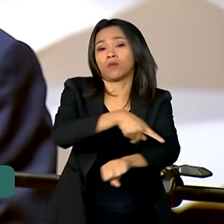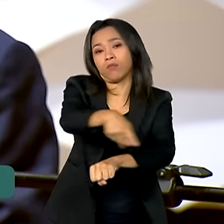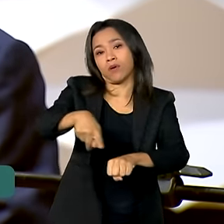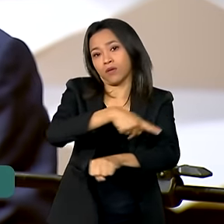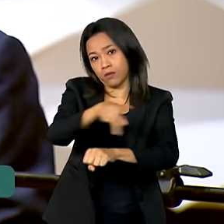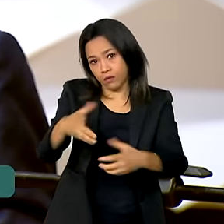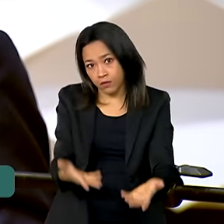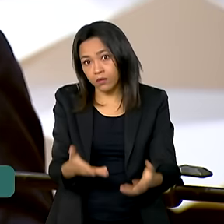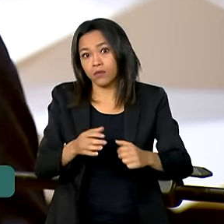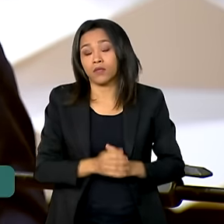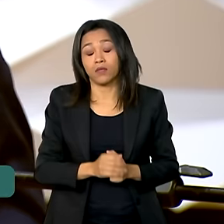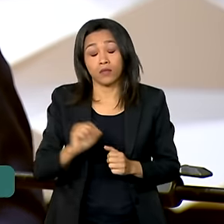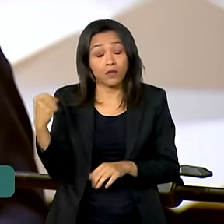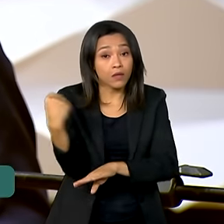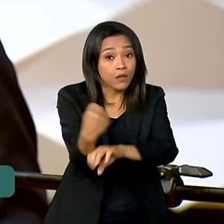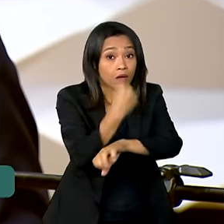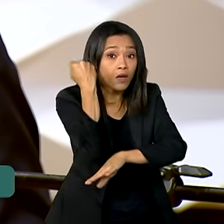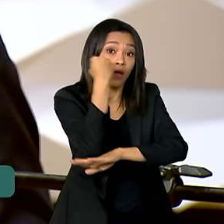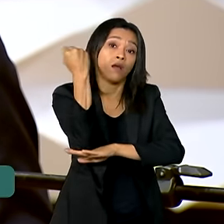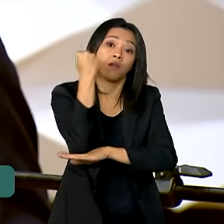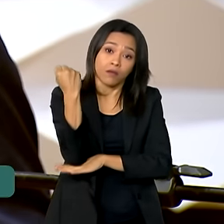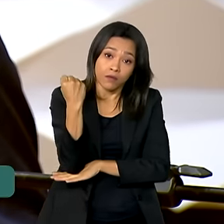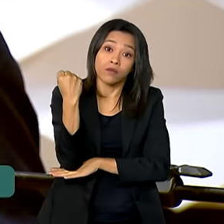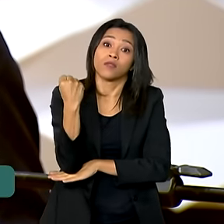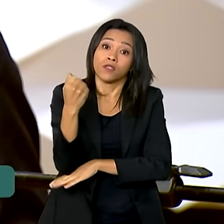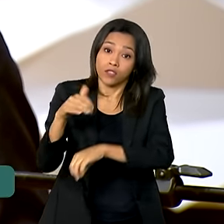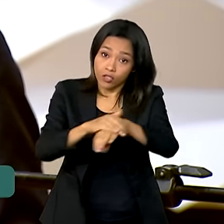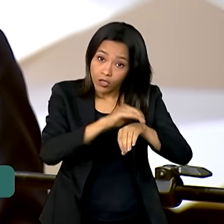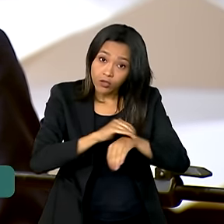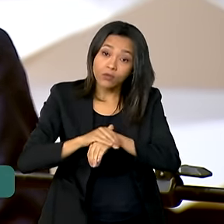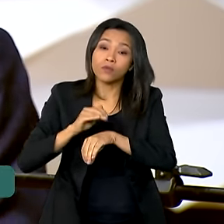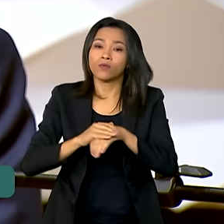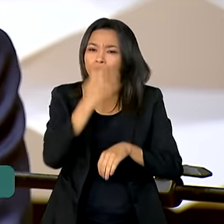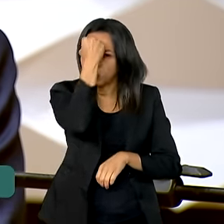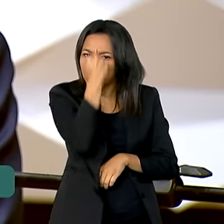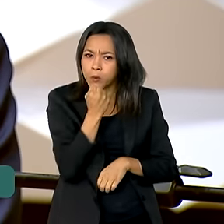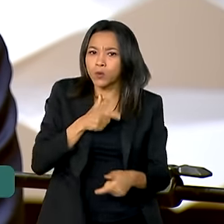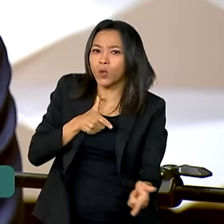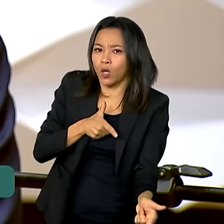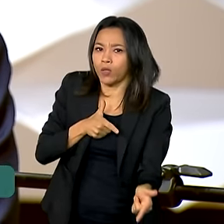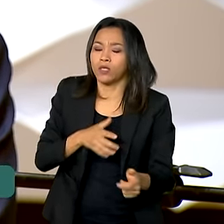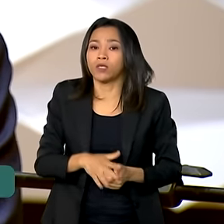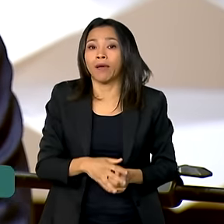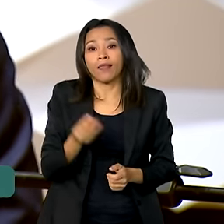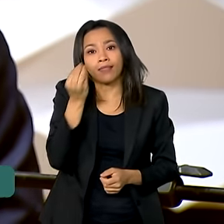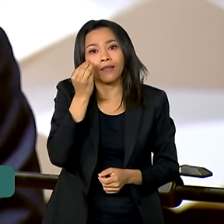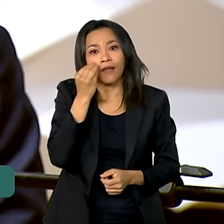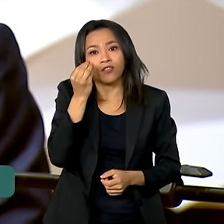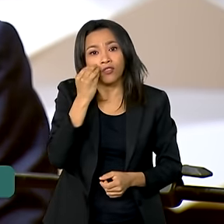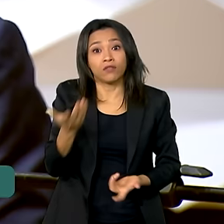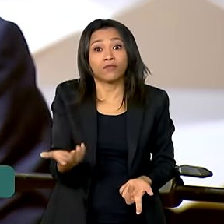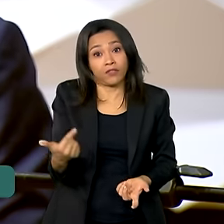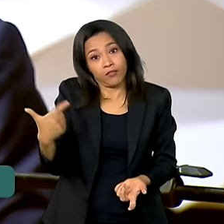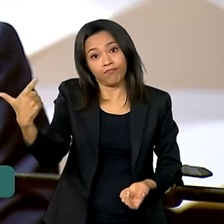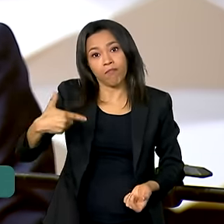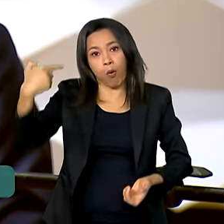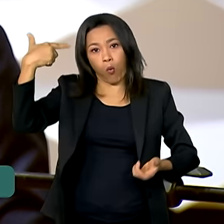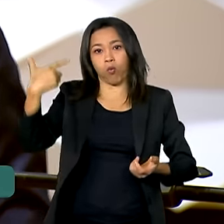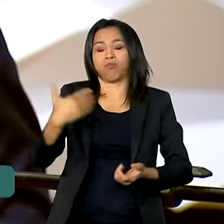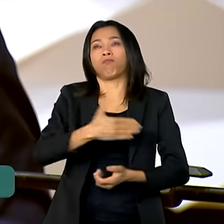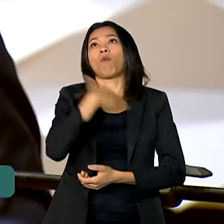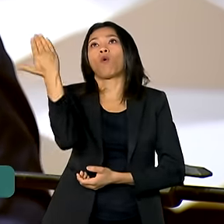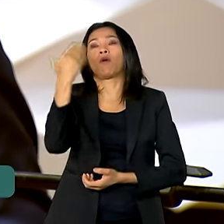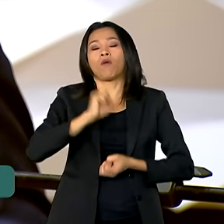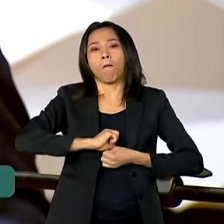de ações gravíssimas, de atos terroristas. Estamos falando de tentativa de homicídio, que felizmente ficou na